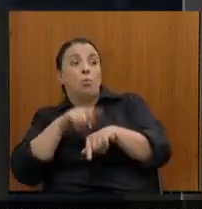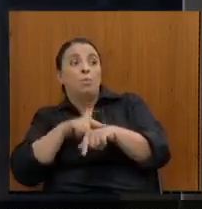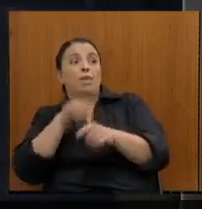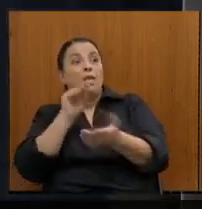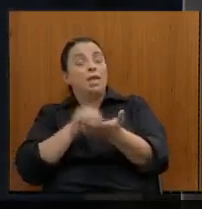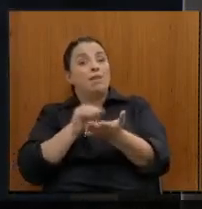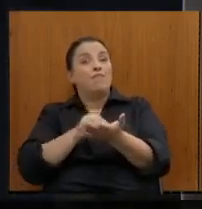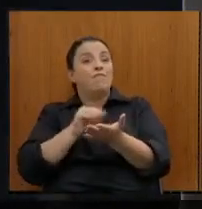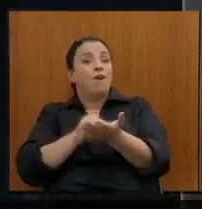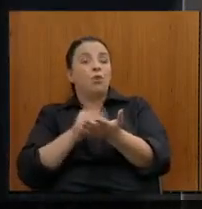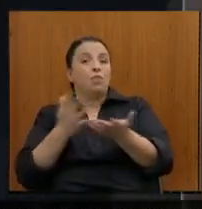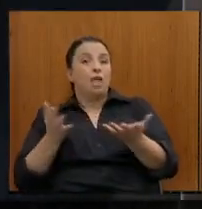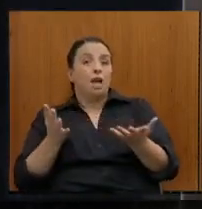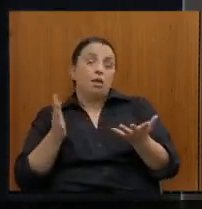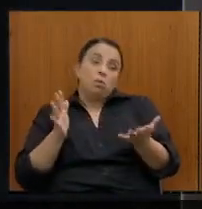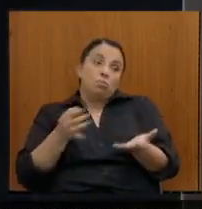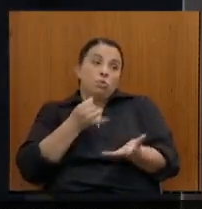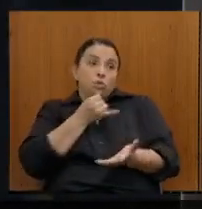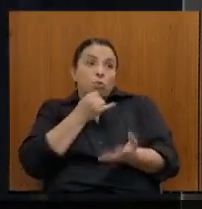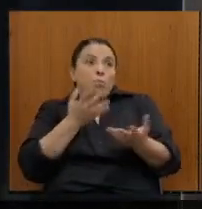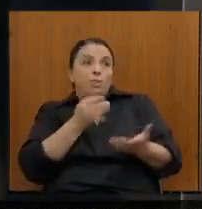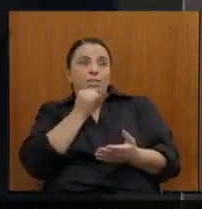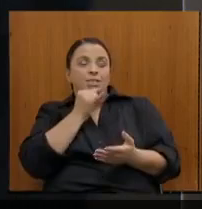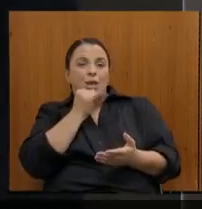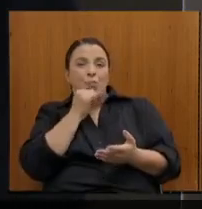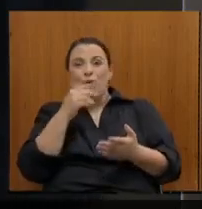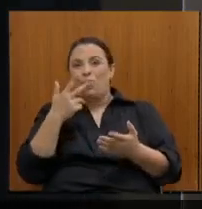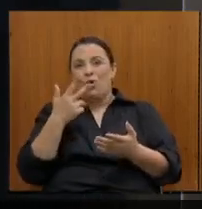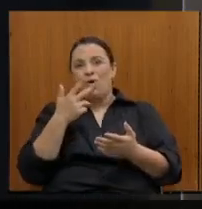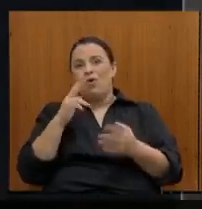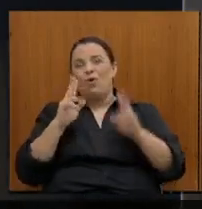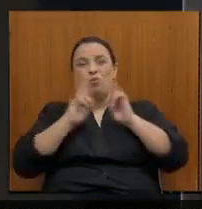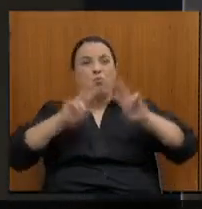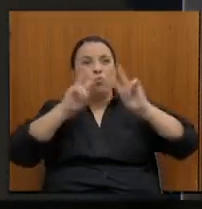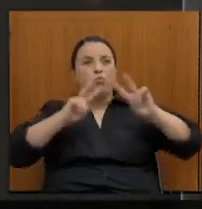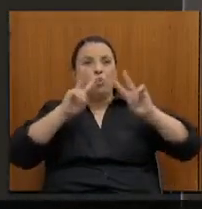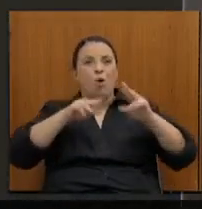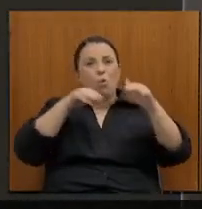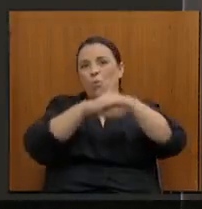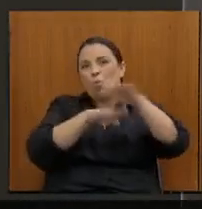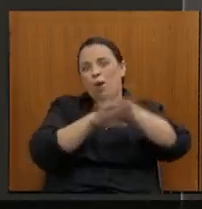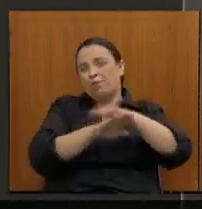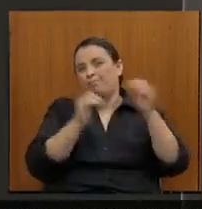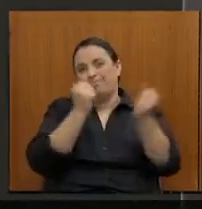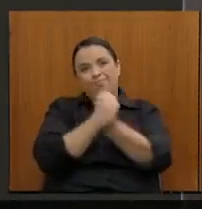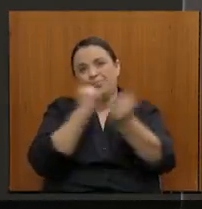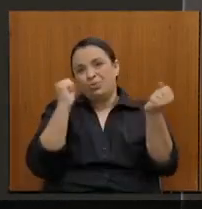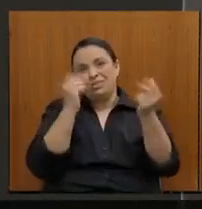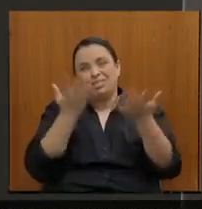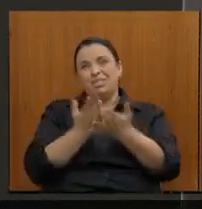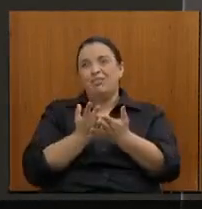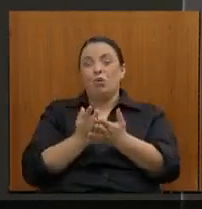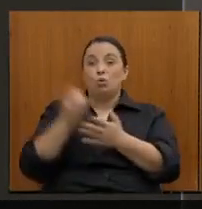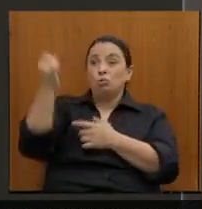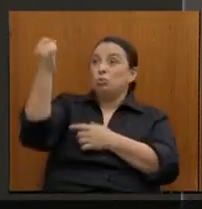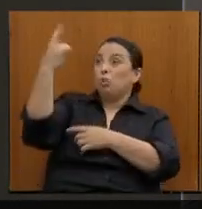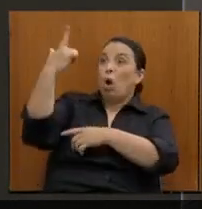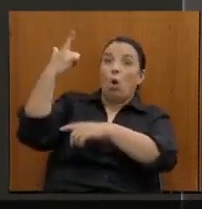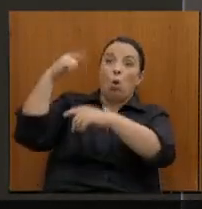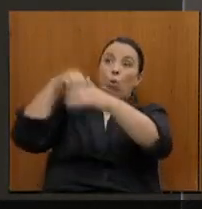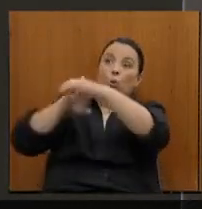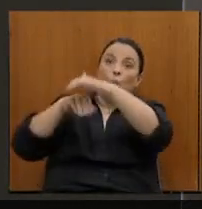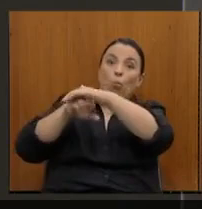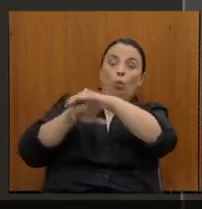criou se infelizmente você não armazena o vento nem nem o sol na forma de energia